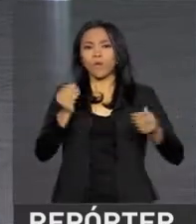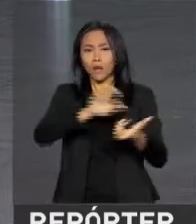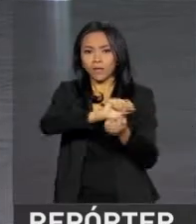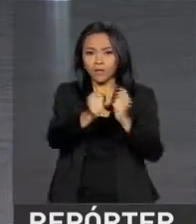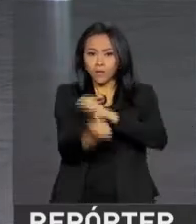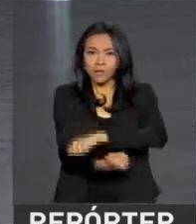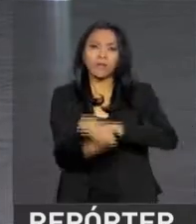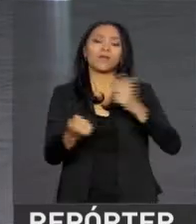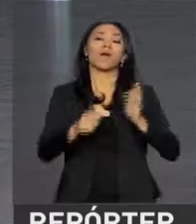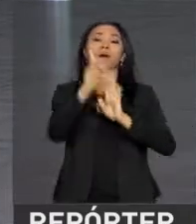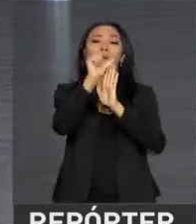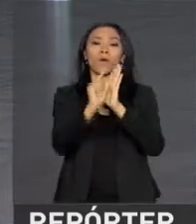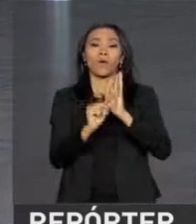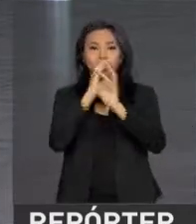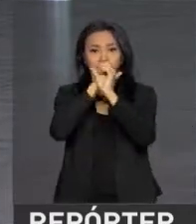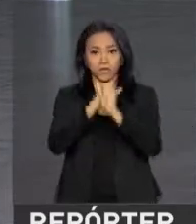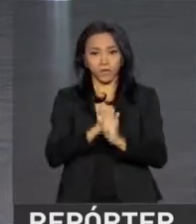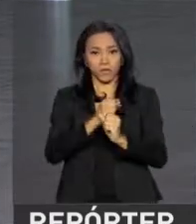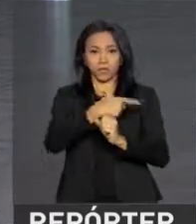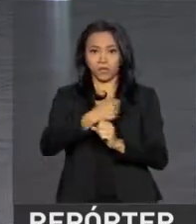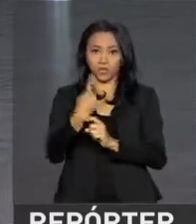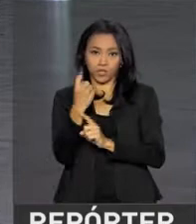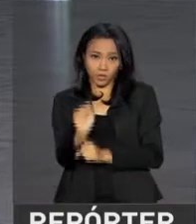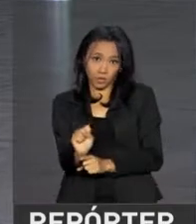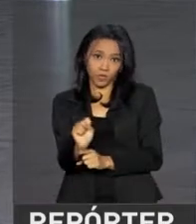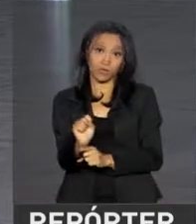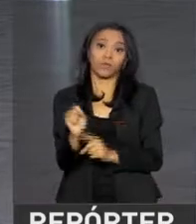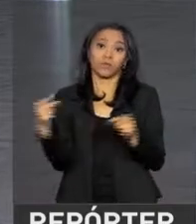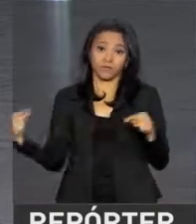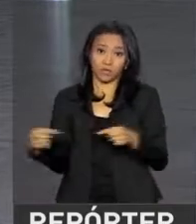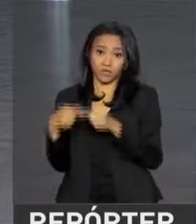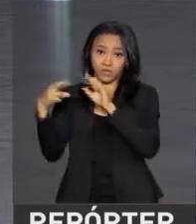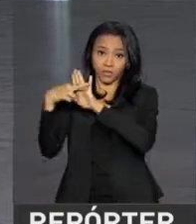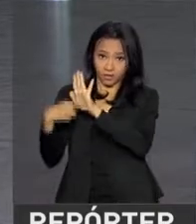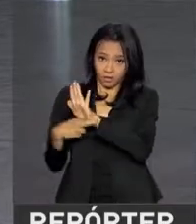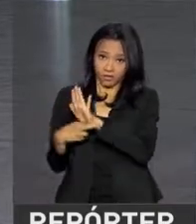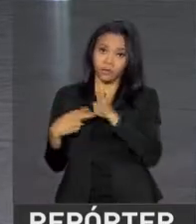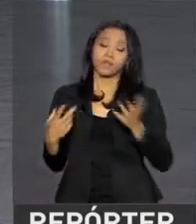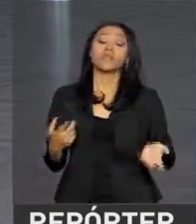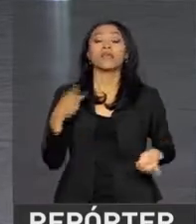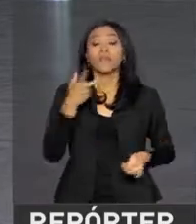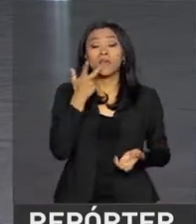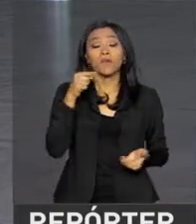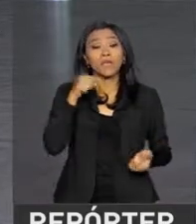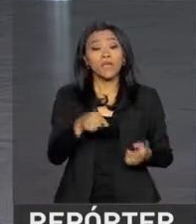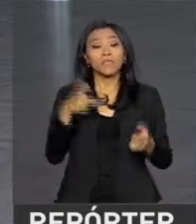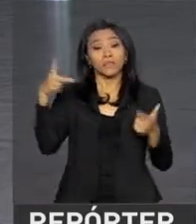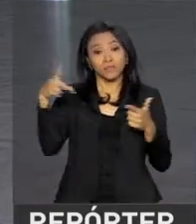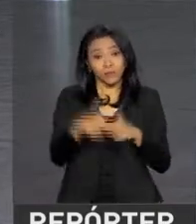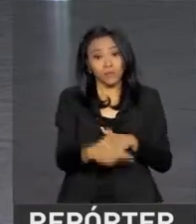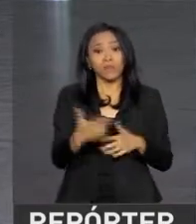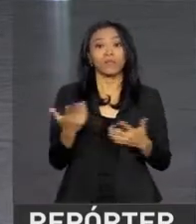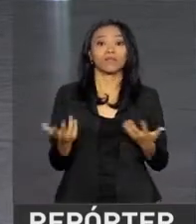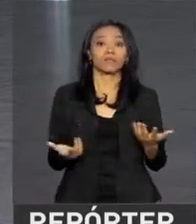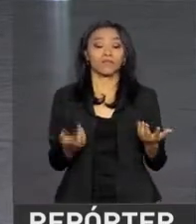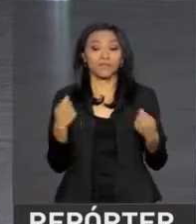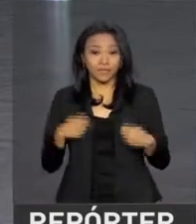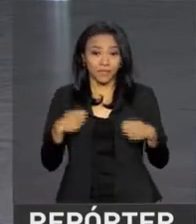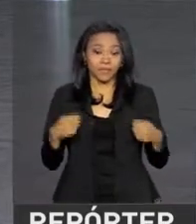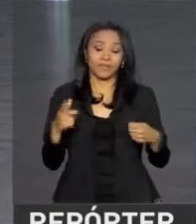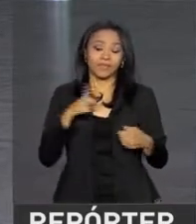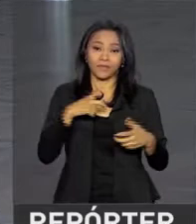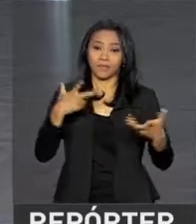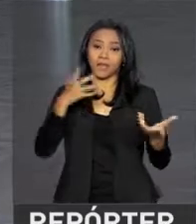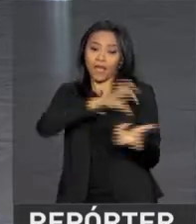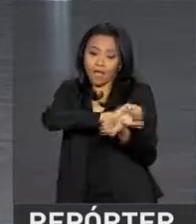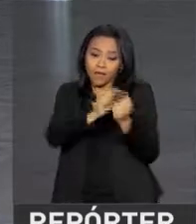2018 no início da semana no rio de janeiro o ministro disse que esse corte é inevitável para adequar as disse